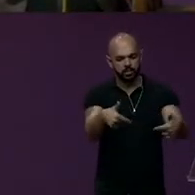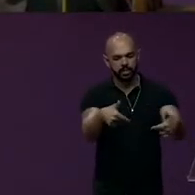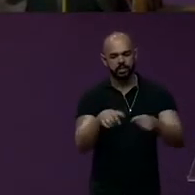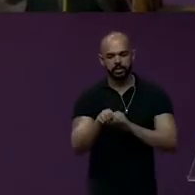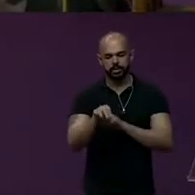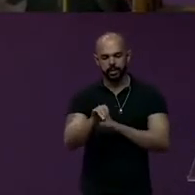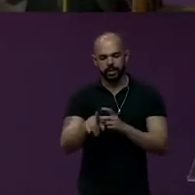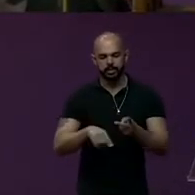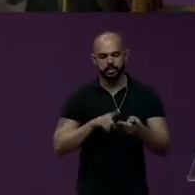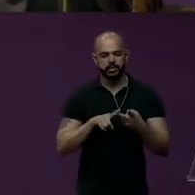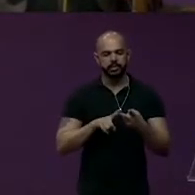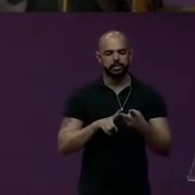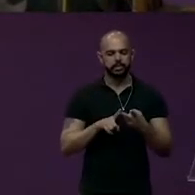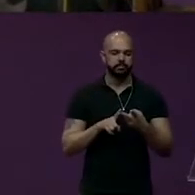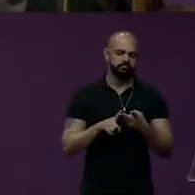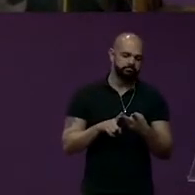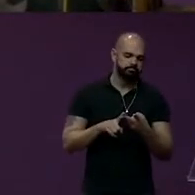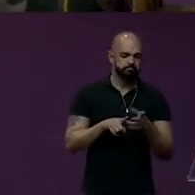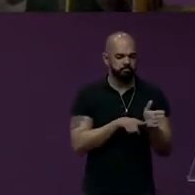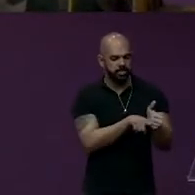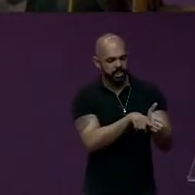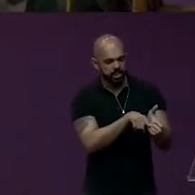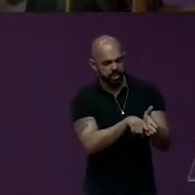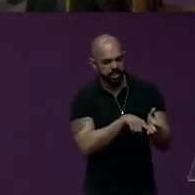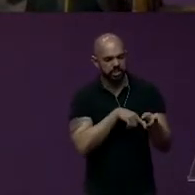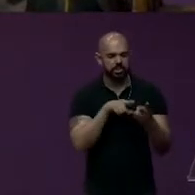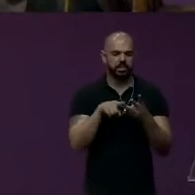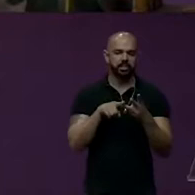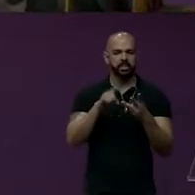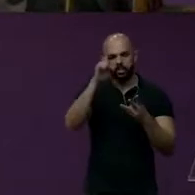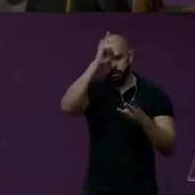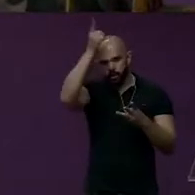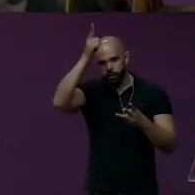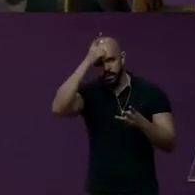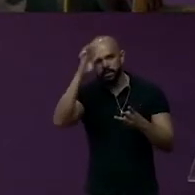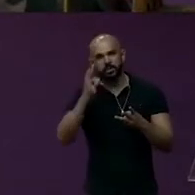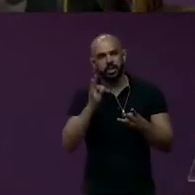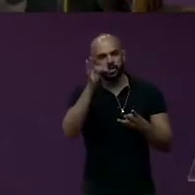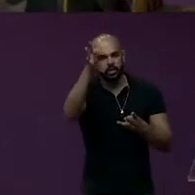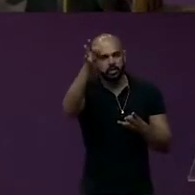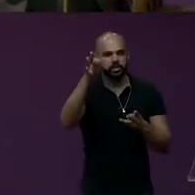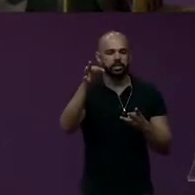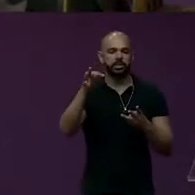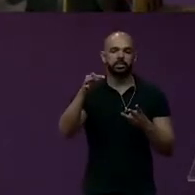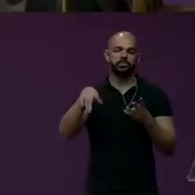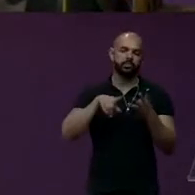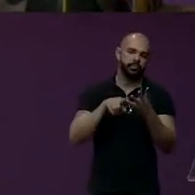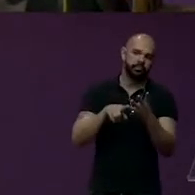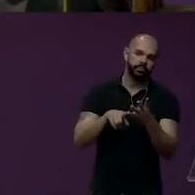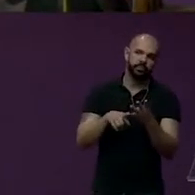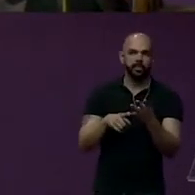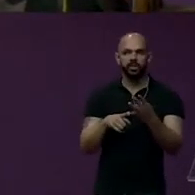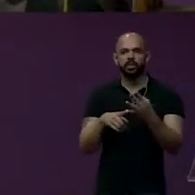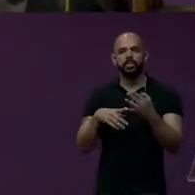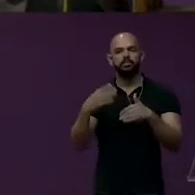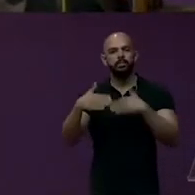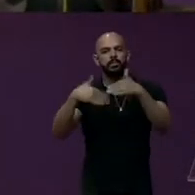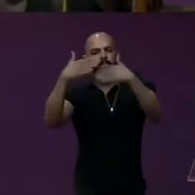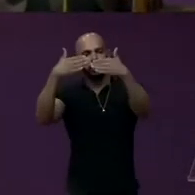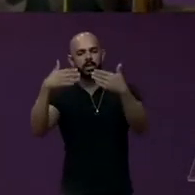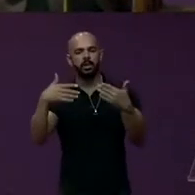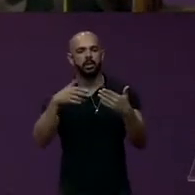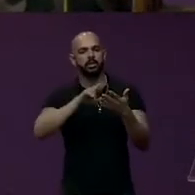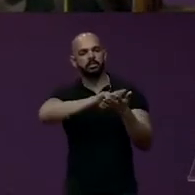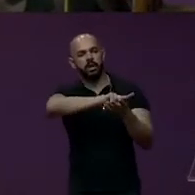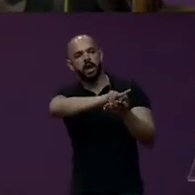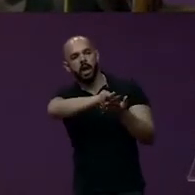da educação, a pesquisa, a inovação em tecnologia, ao desenvolvimento em